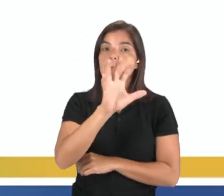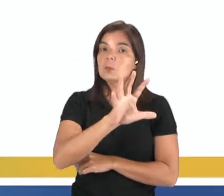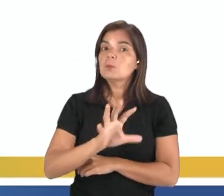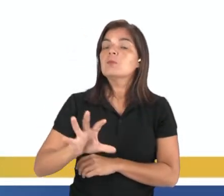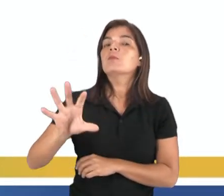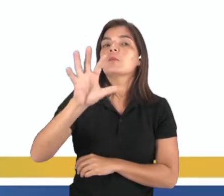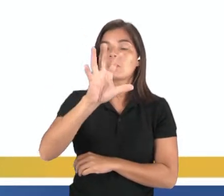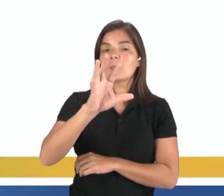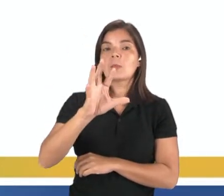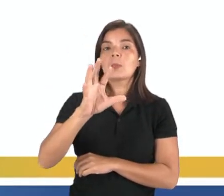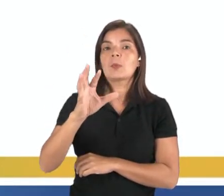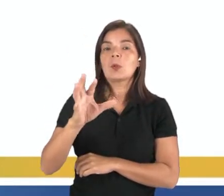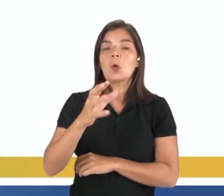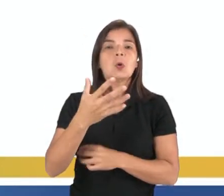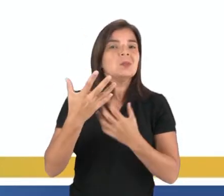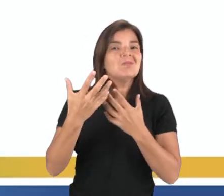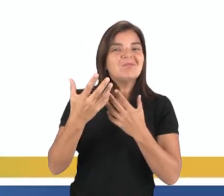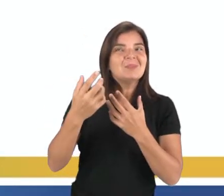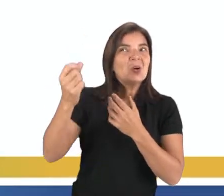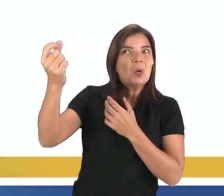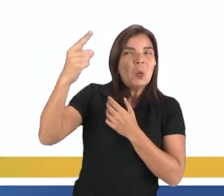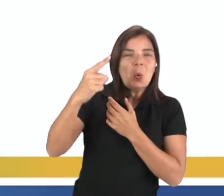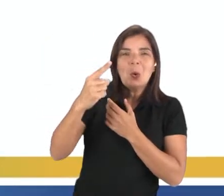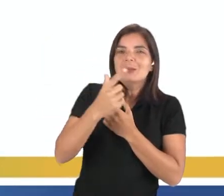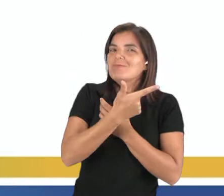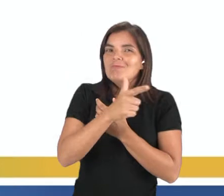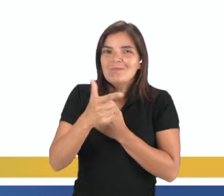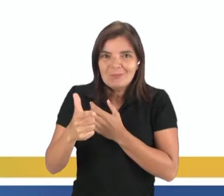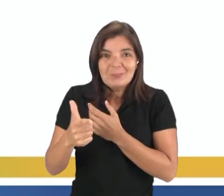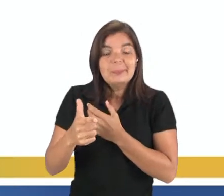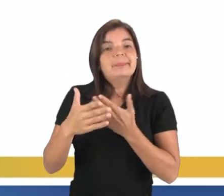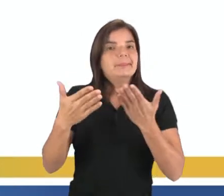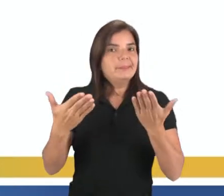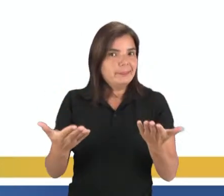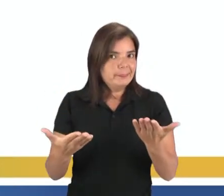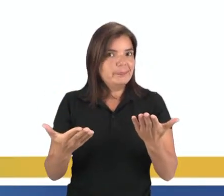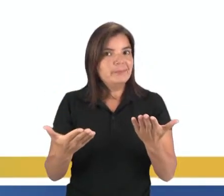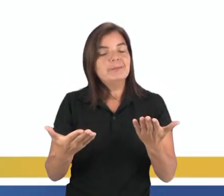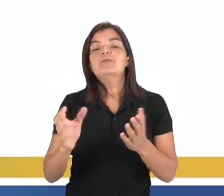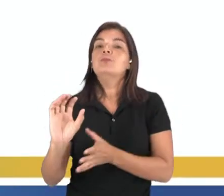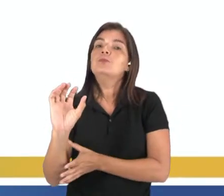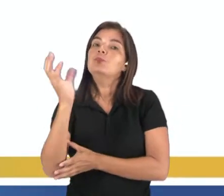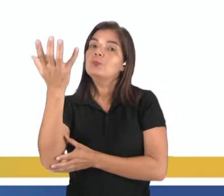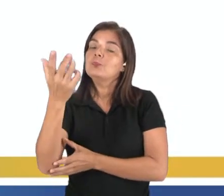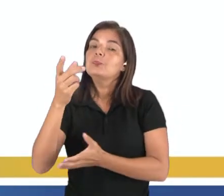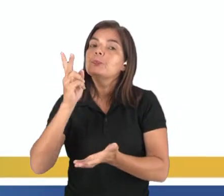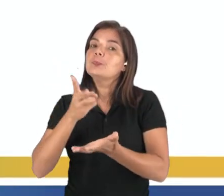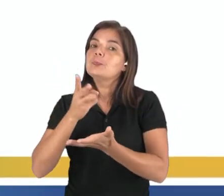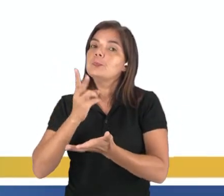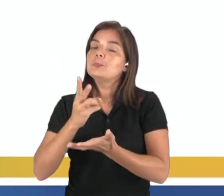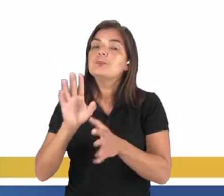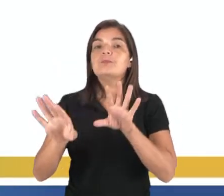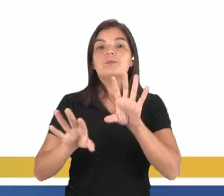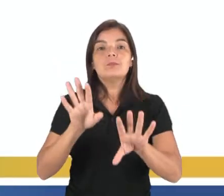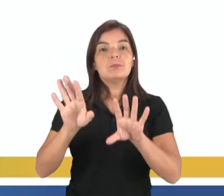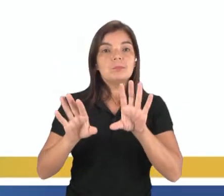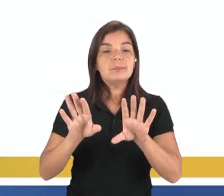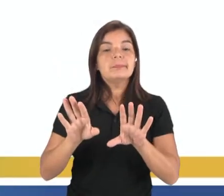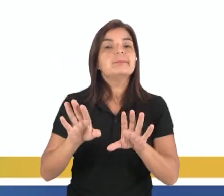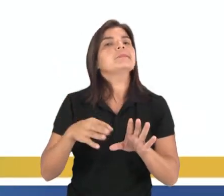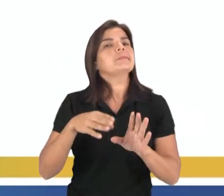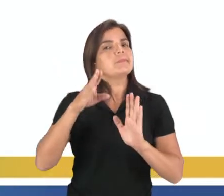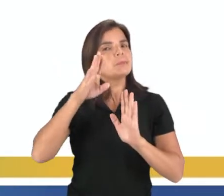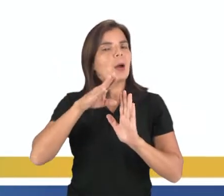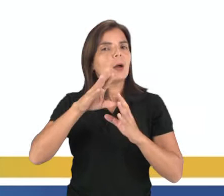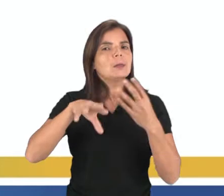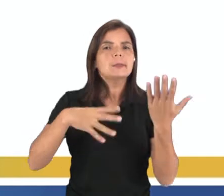nessa região não recebem tanta energia solar, tá? Logo, o clima nessas regiões serão climas mais